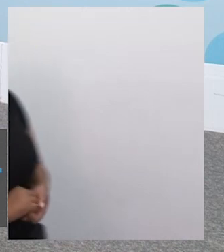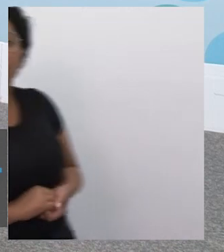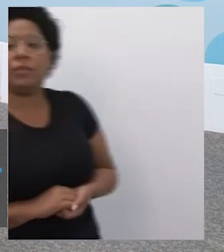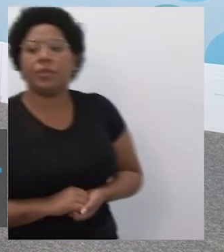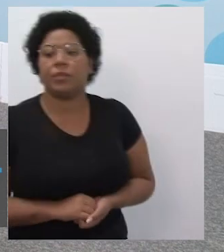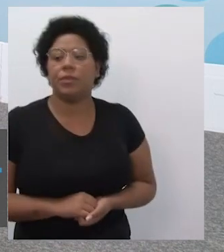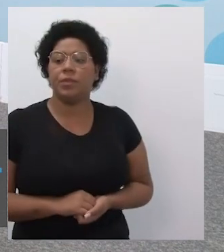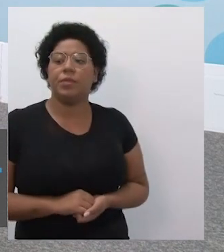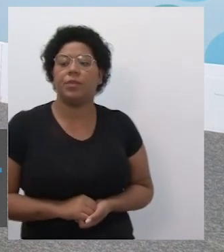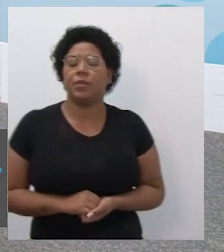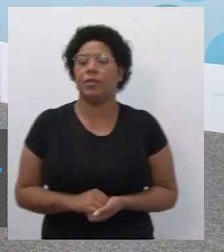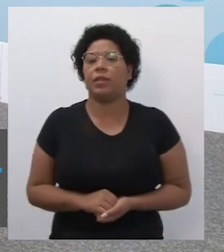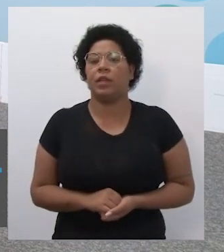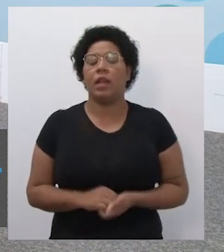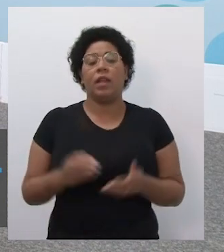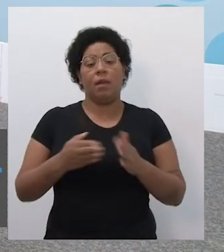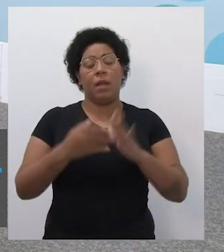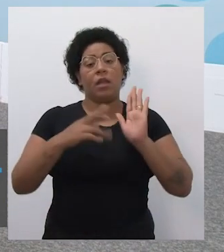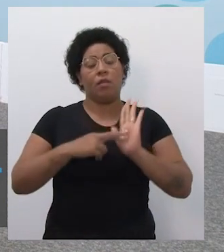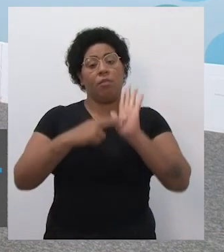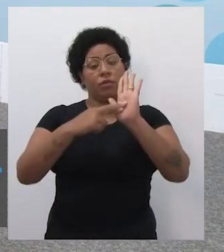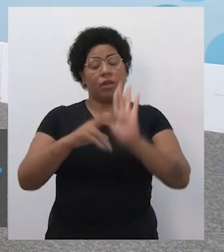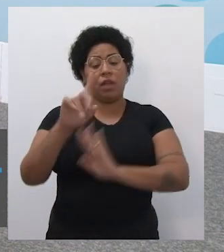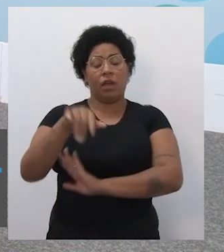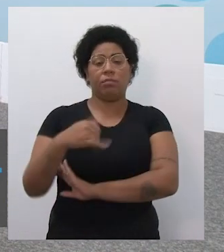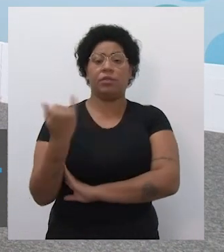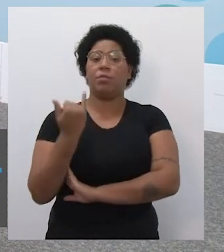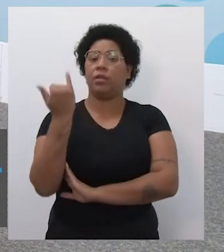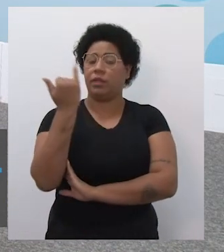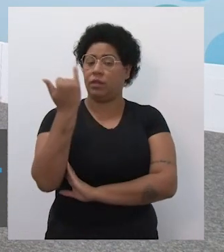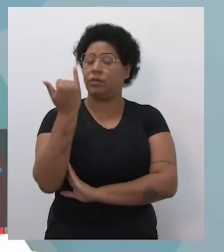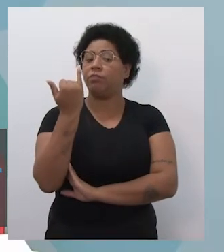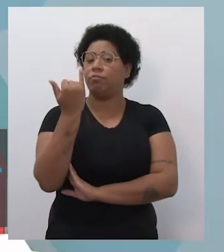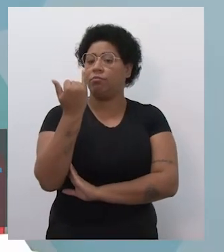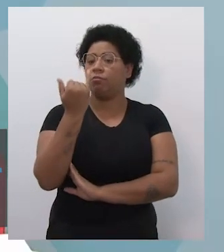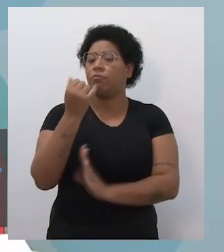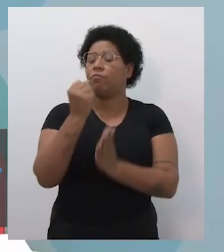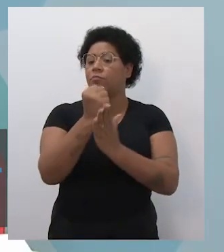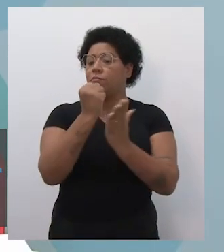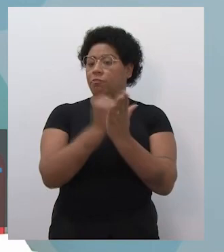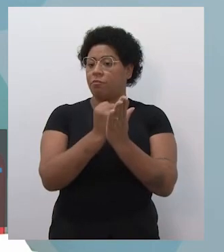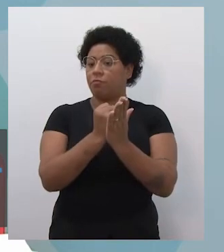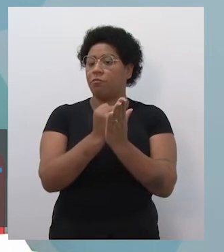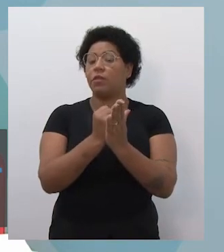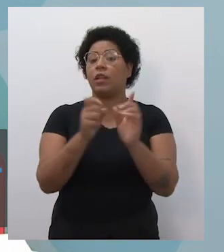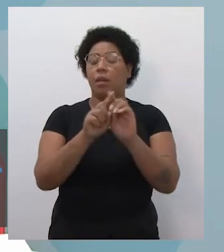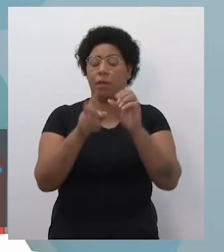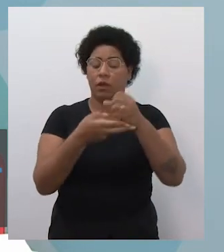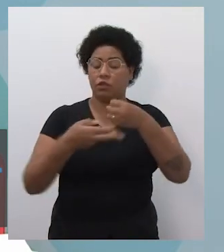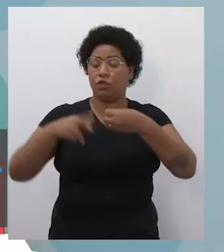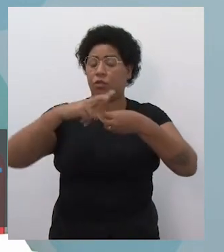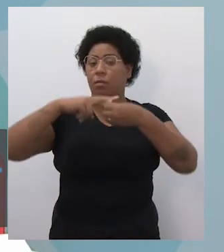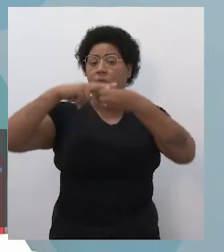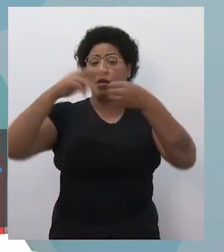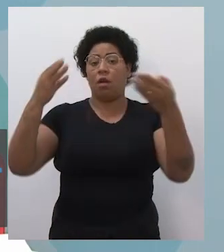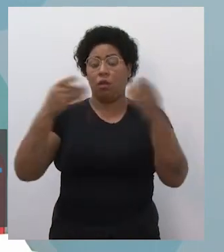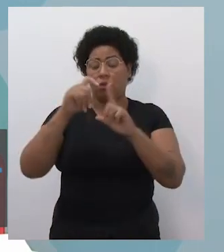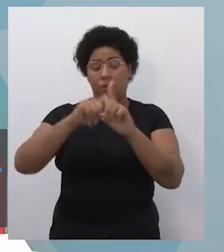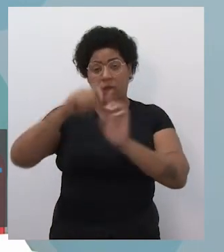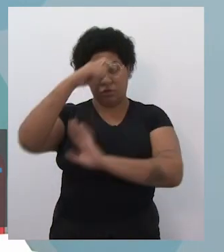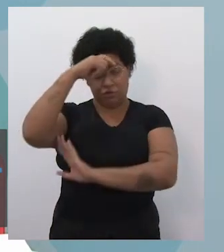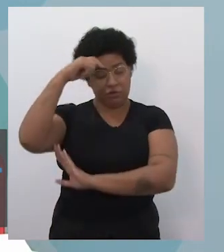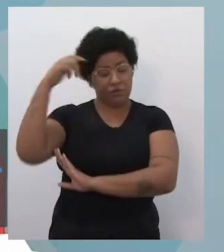alguns pontos extremamente importantes acerca desse documento, que vai orientar essas ações de recuperação agora em janeiro. Na